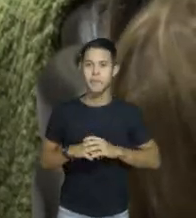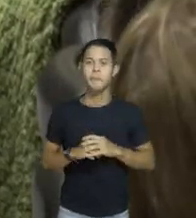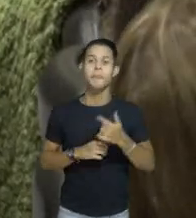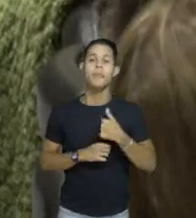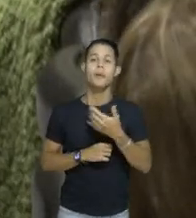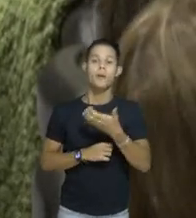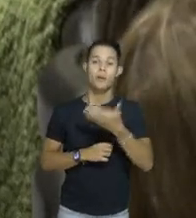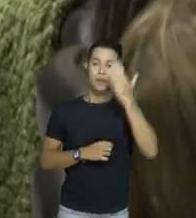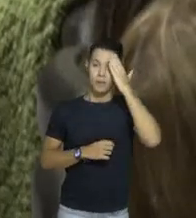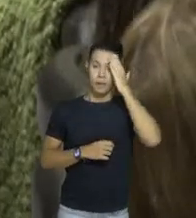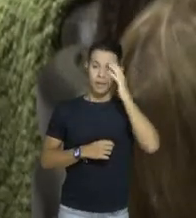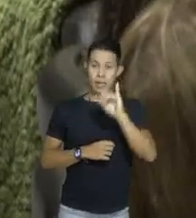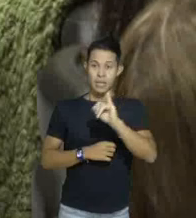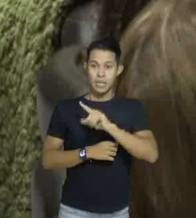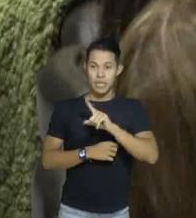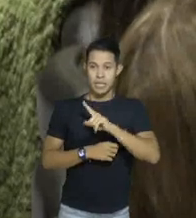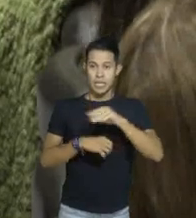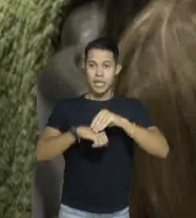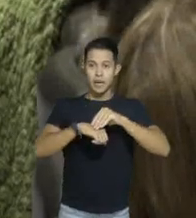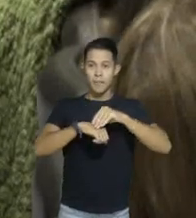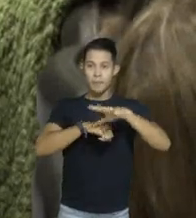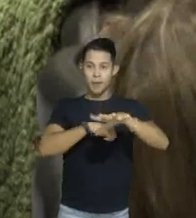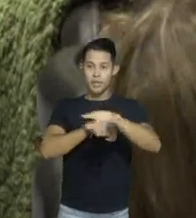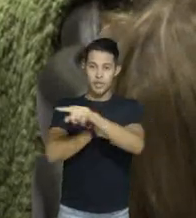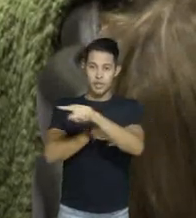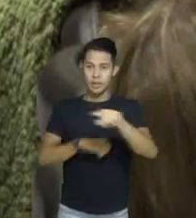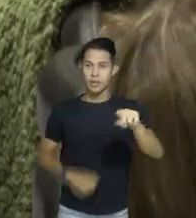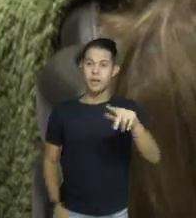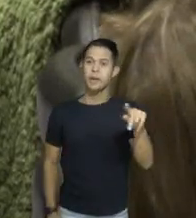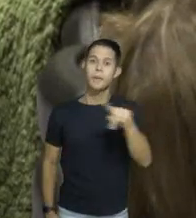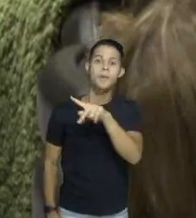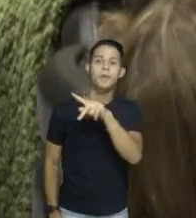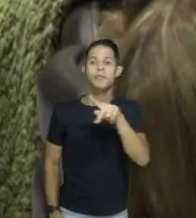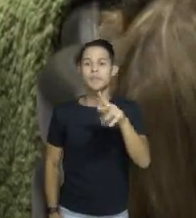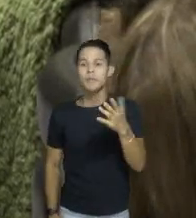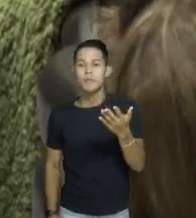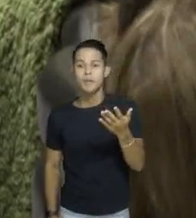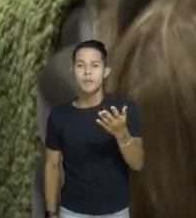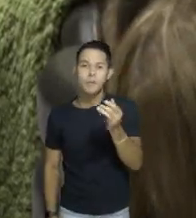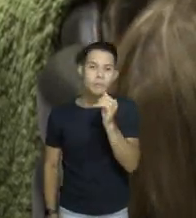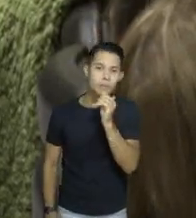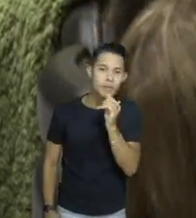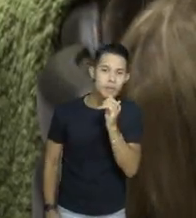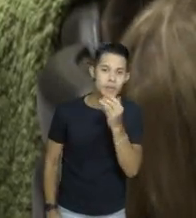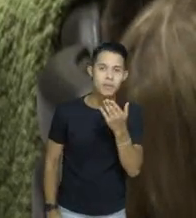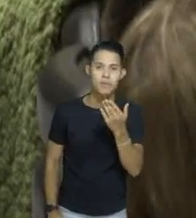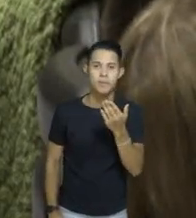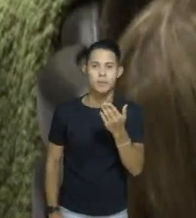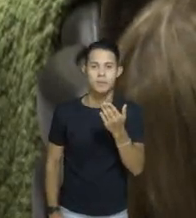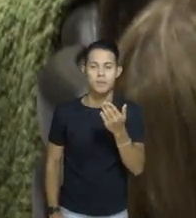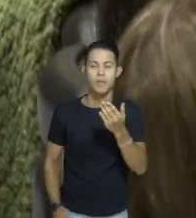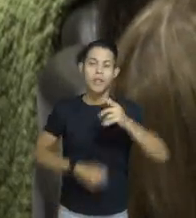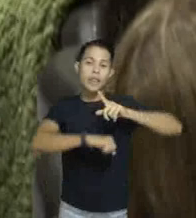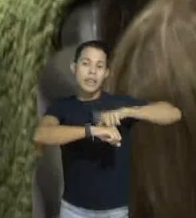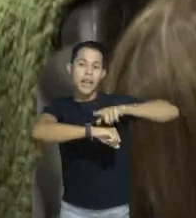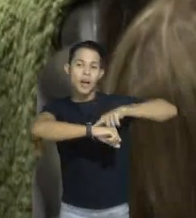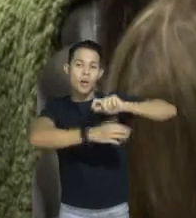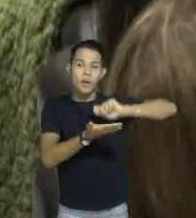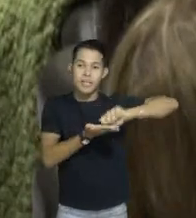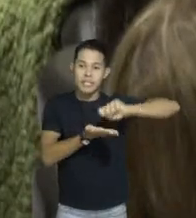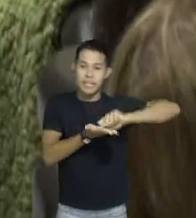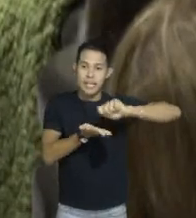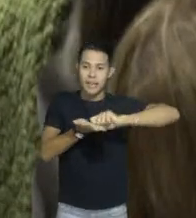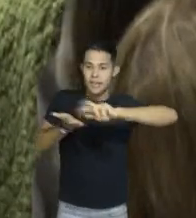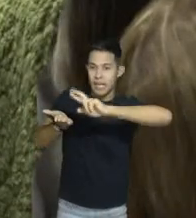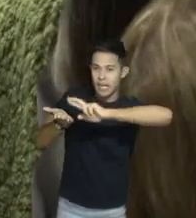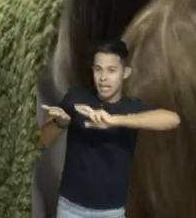existe alguma orientação para professores no momento de de escrever, né, os relatórios, porque eu